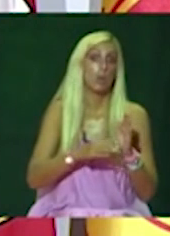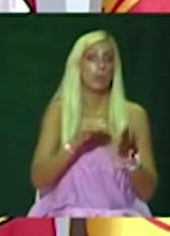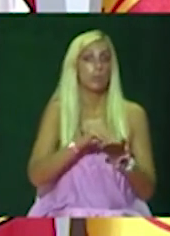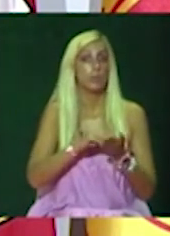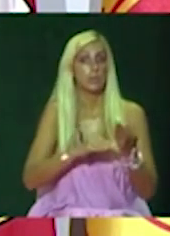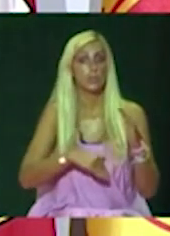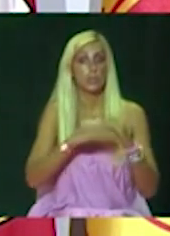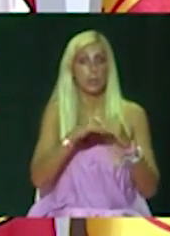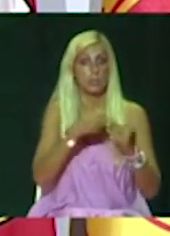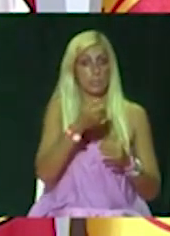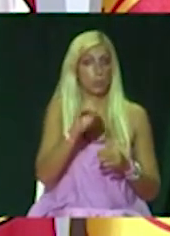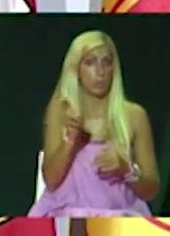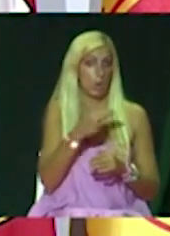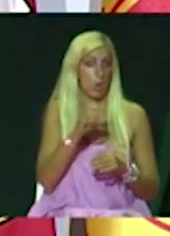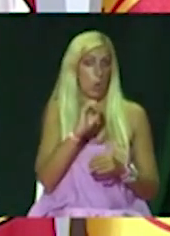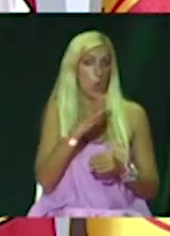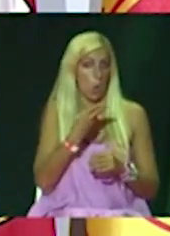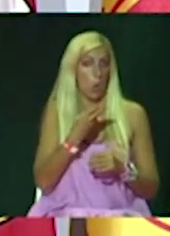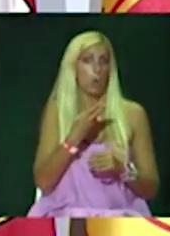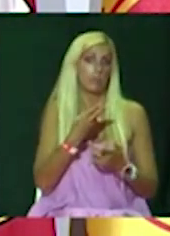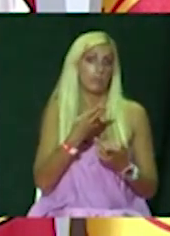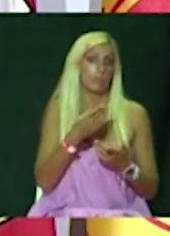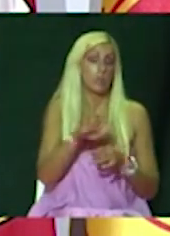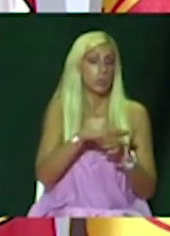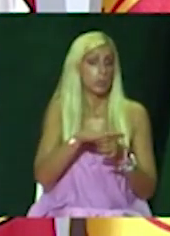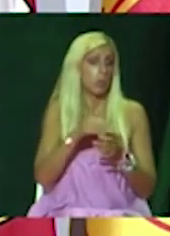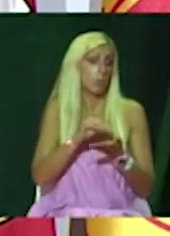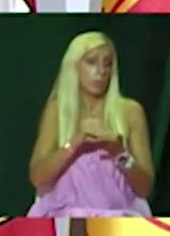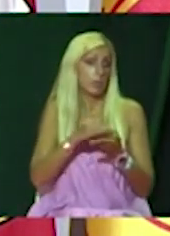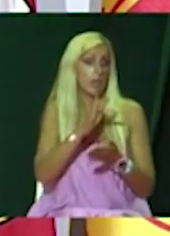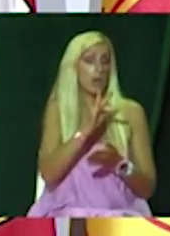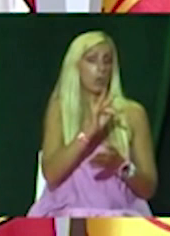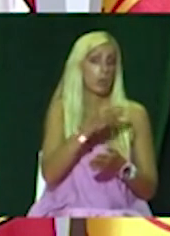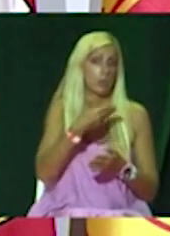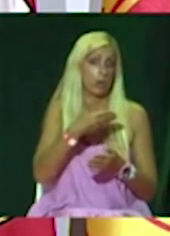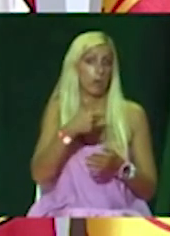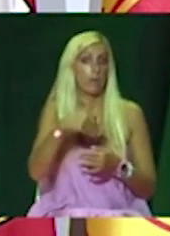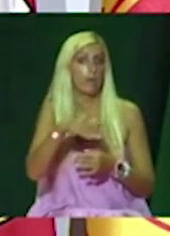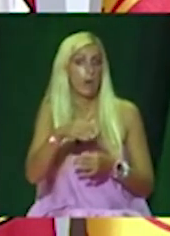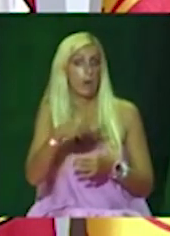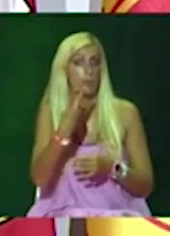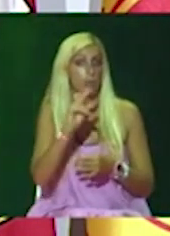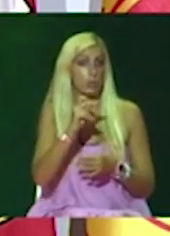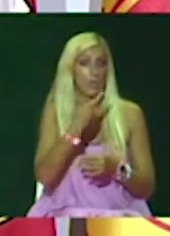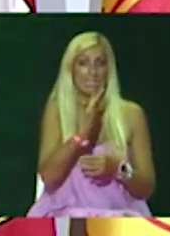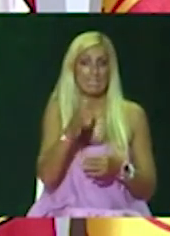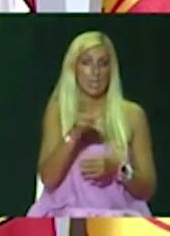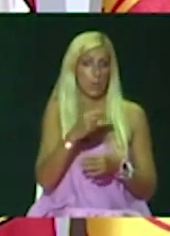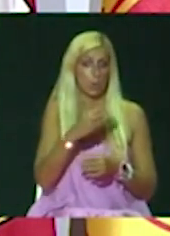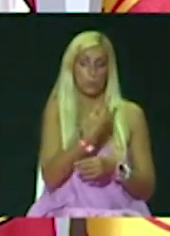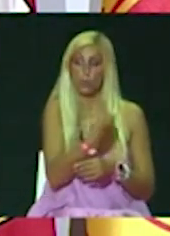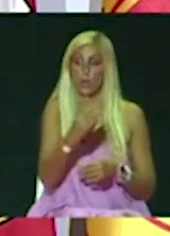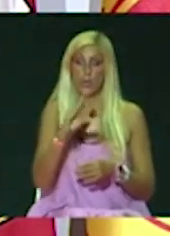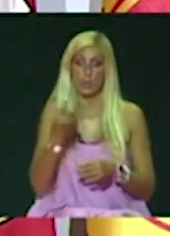50 euros. Ou em situação de pobreza, 41 euros, nos próximos 2 anos chegarão aos 100 euros por criança, porque temos